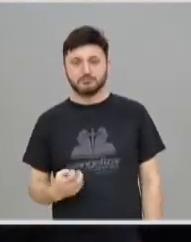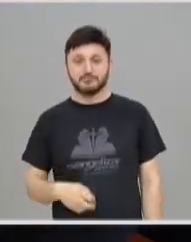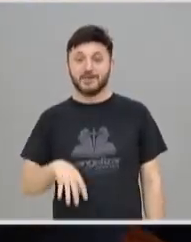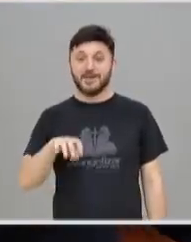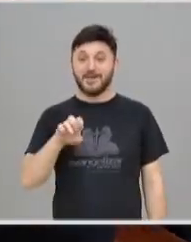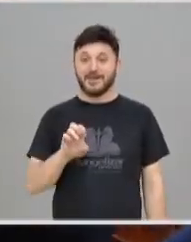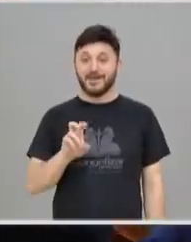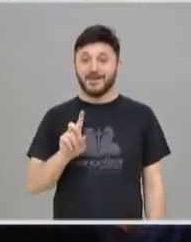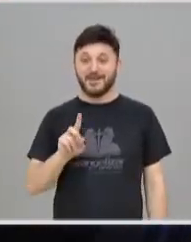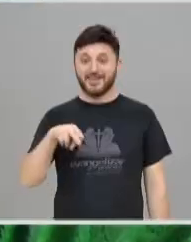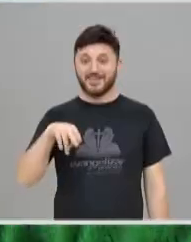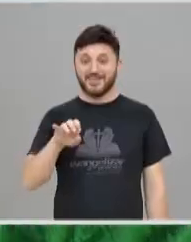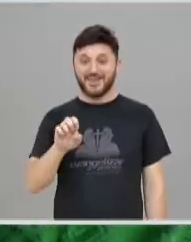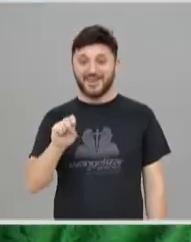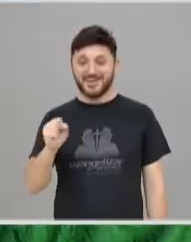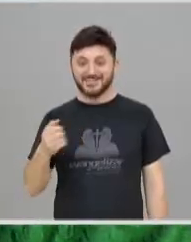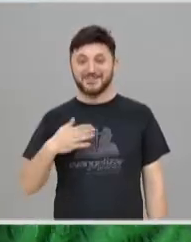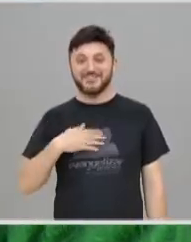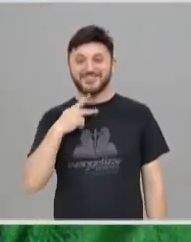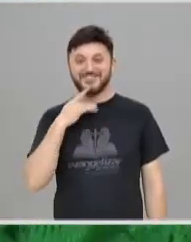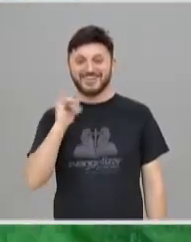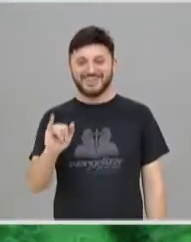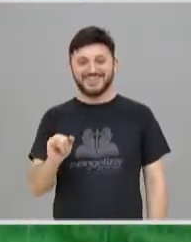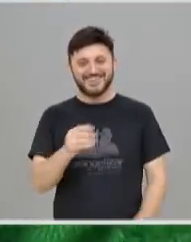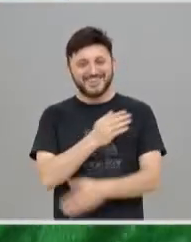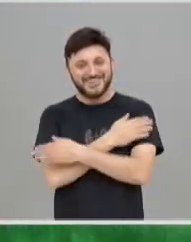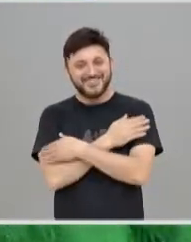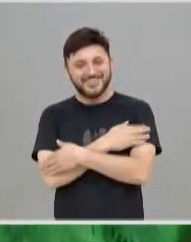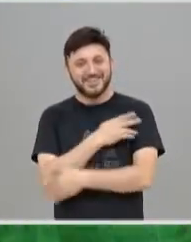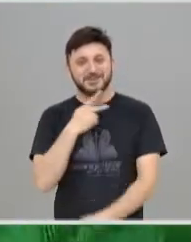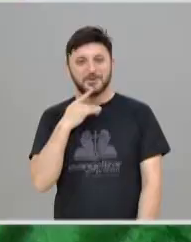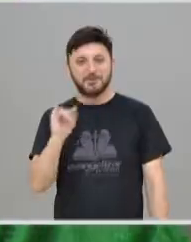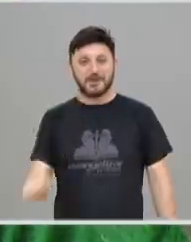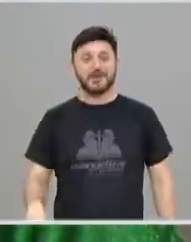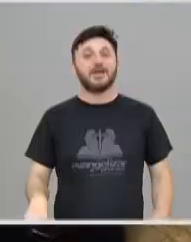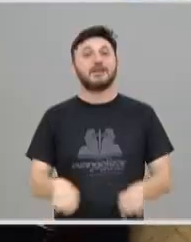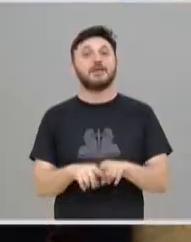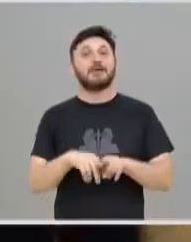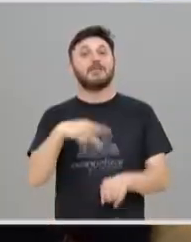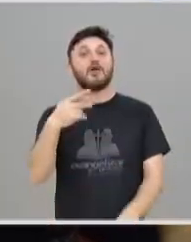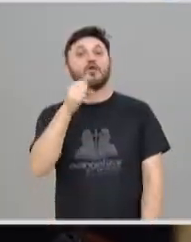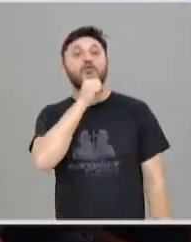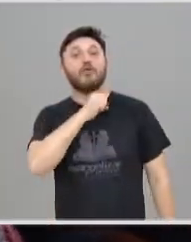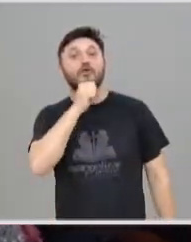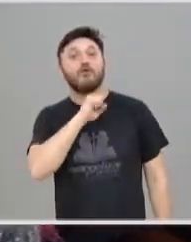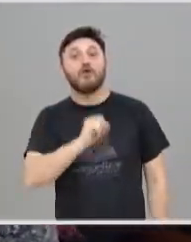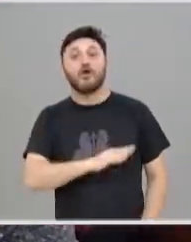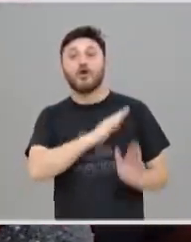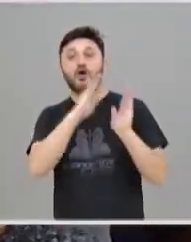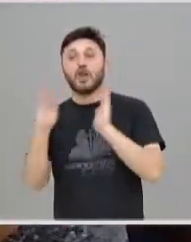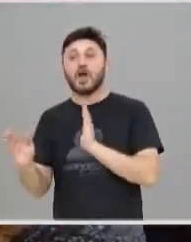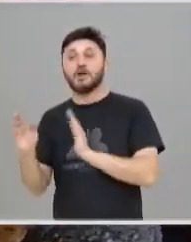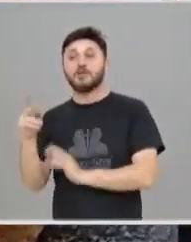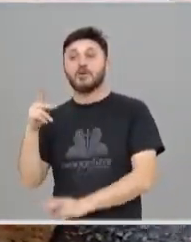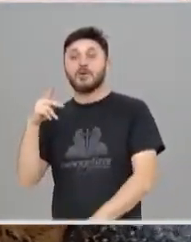Isso. O nome do seu pai, do seu avô paterno.